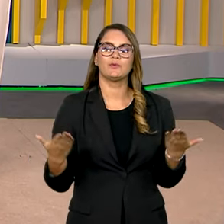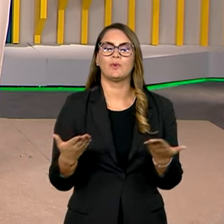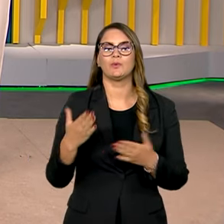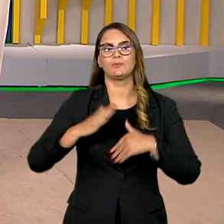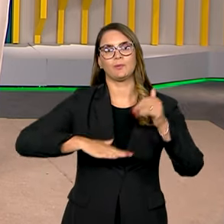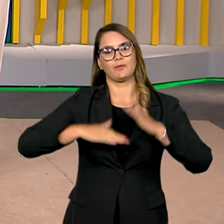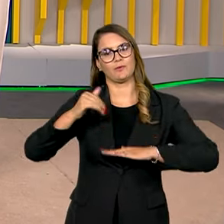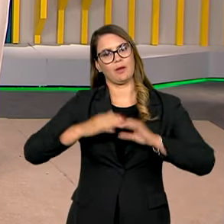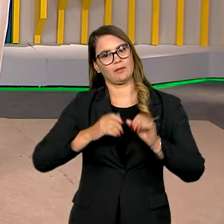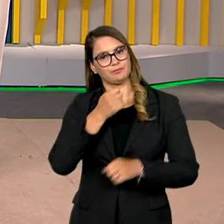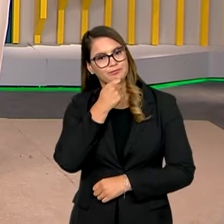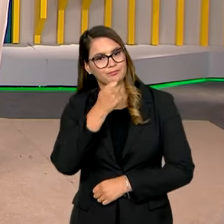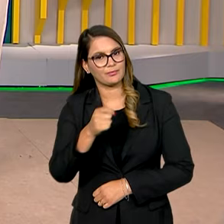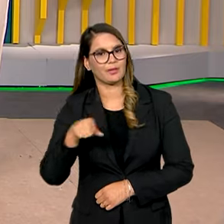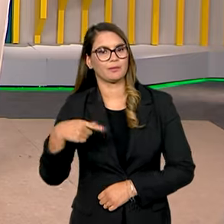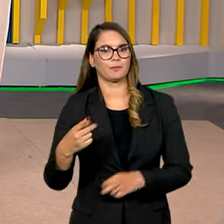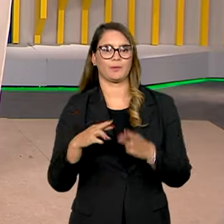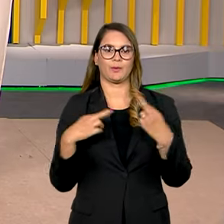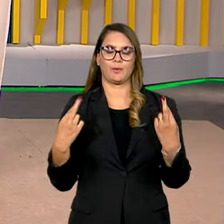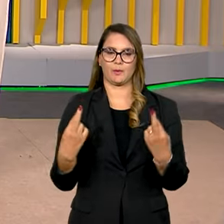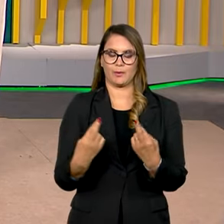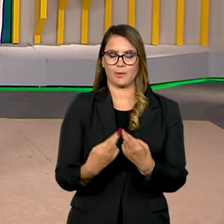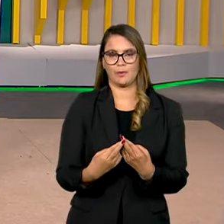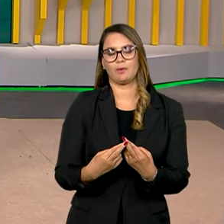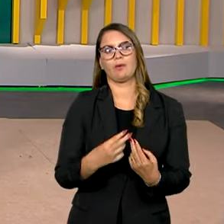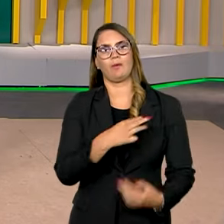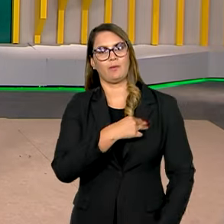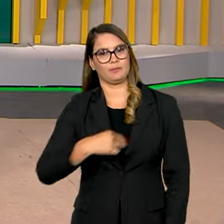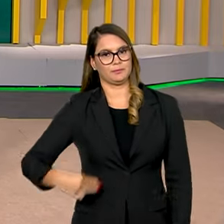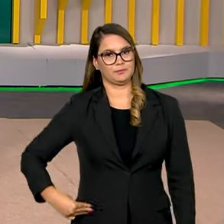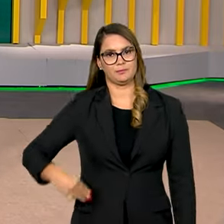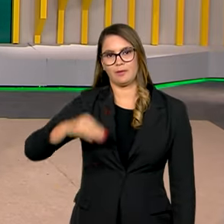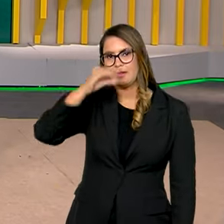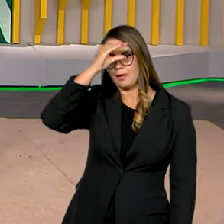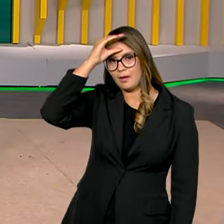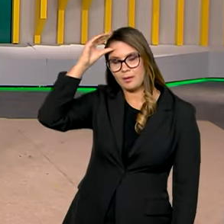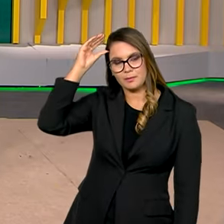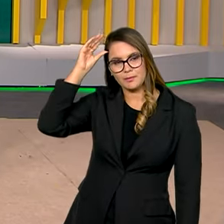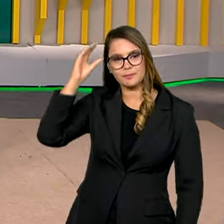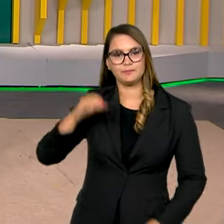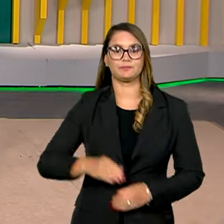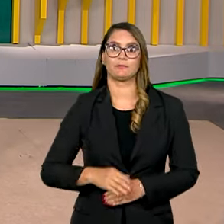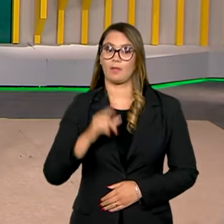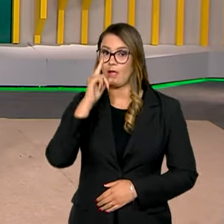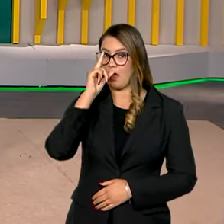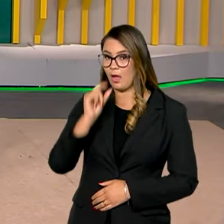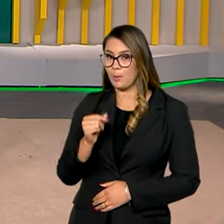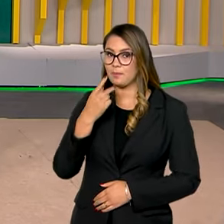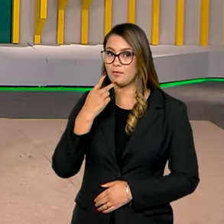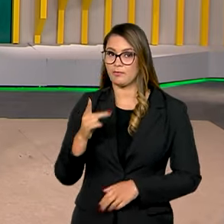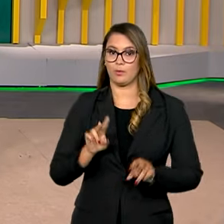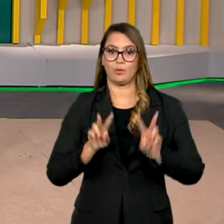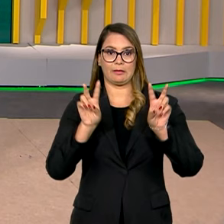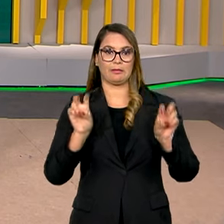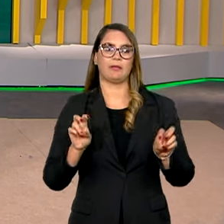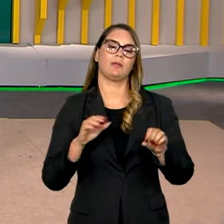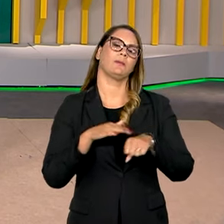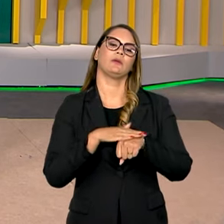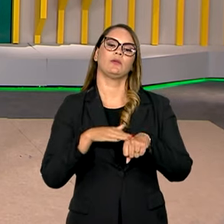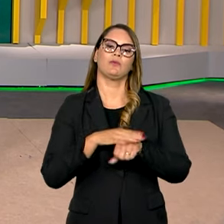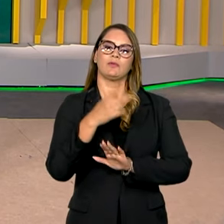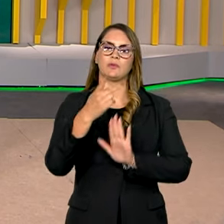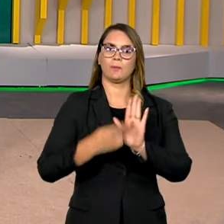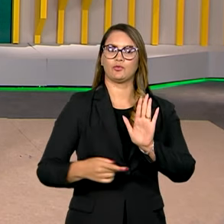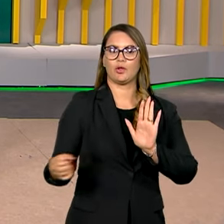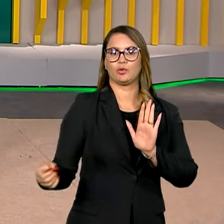imprensa hoje, após reunião com o ministro da Educação, Camilo Santana. Alckmin afirmou que um dos temas da conversa foi o projeto